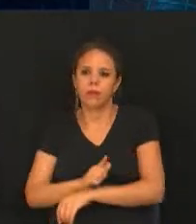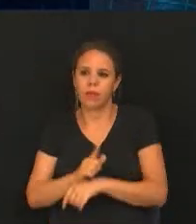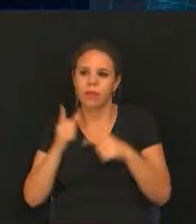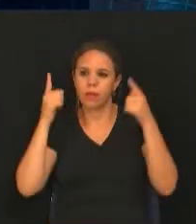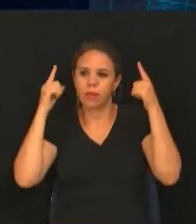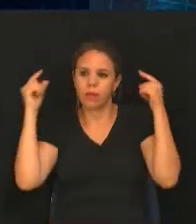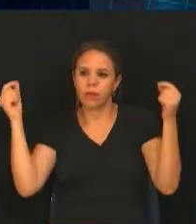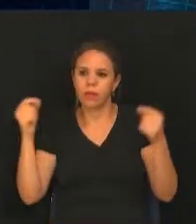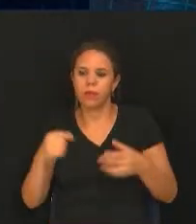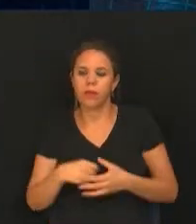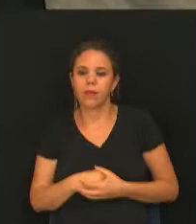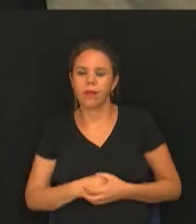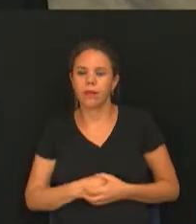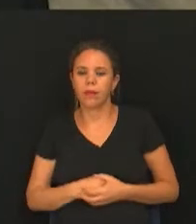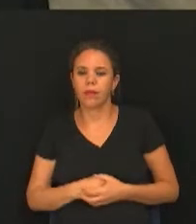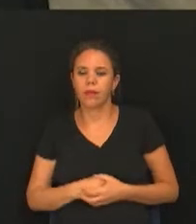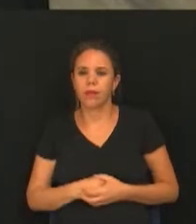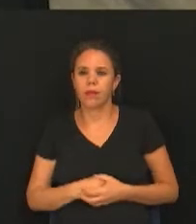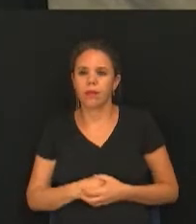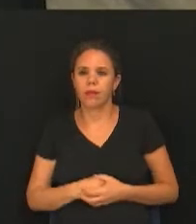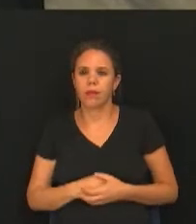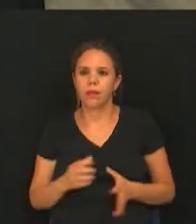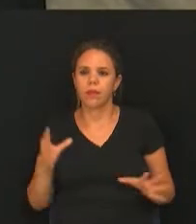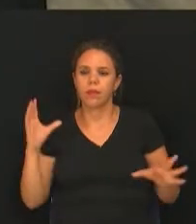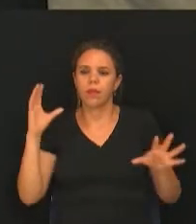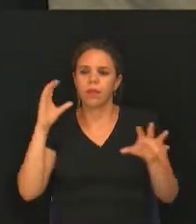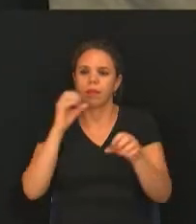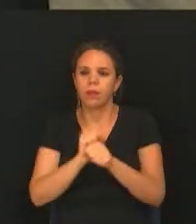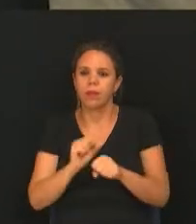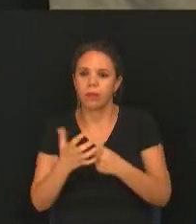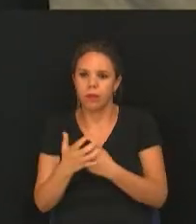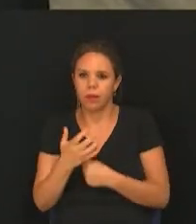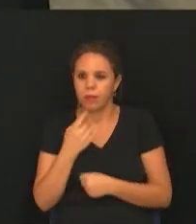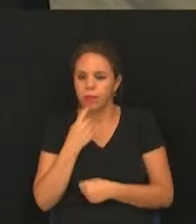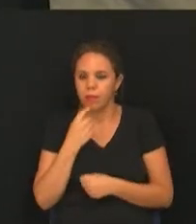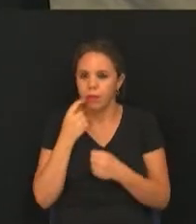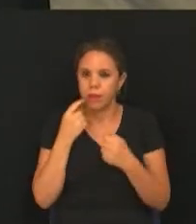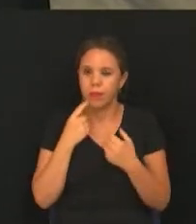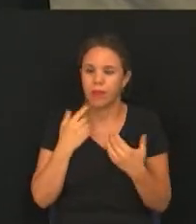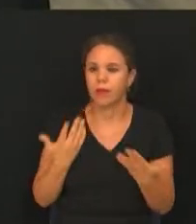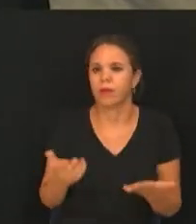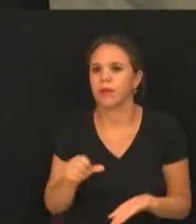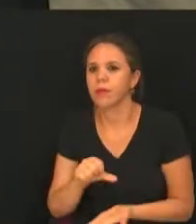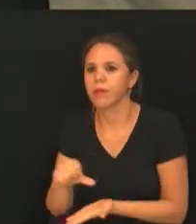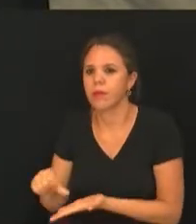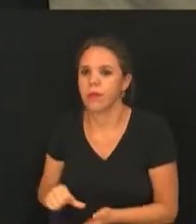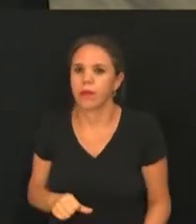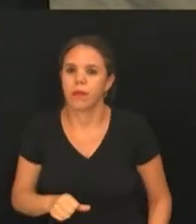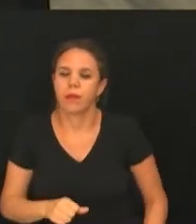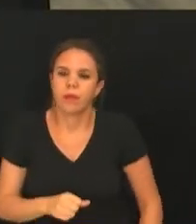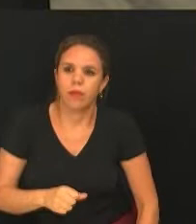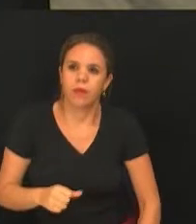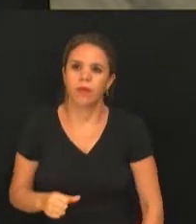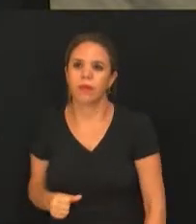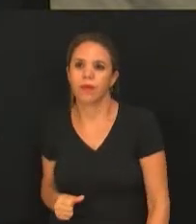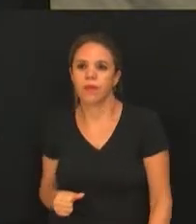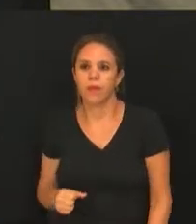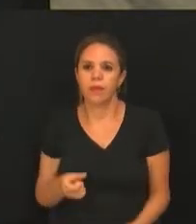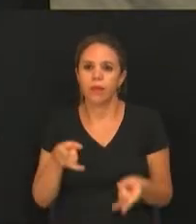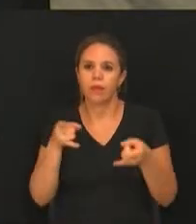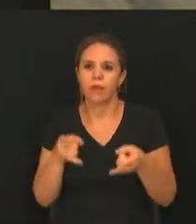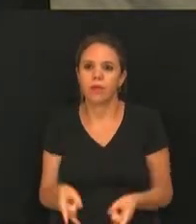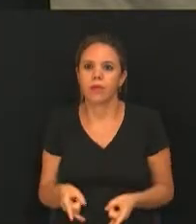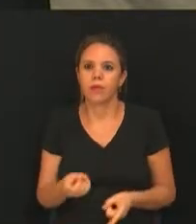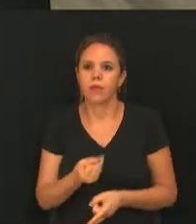Olambra. Mina, você deu aí os dados, né, da Covid de Campinas e região. Você traz também a situação de leitos, né?